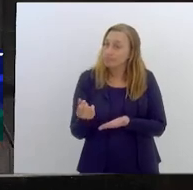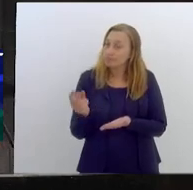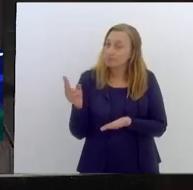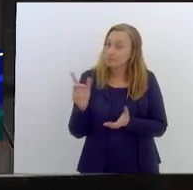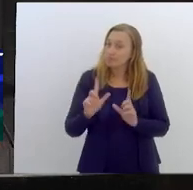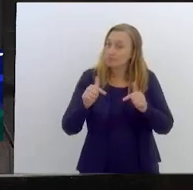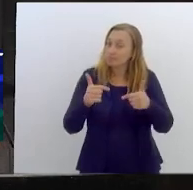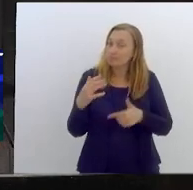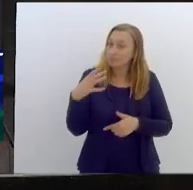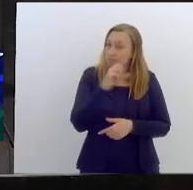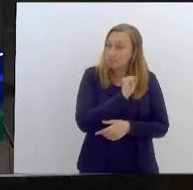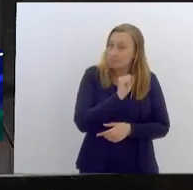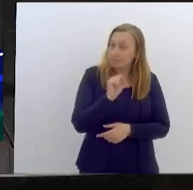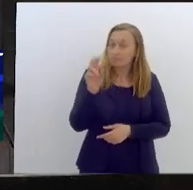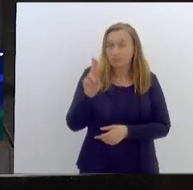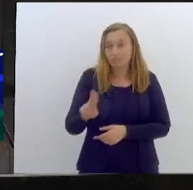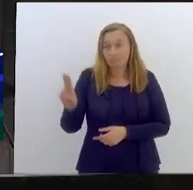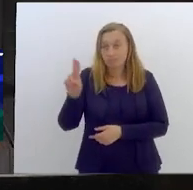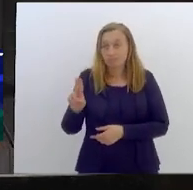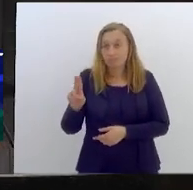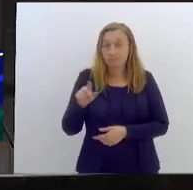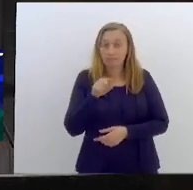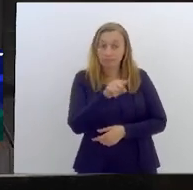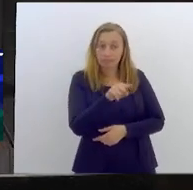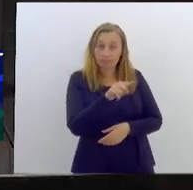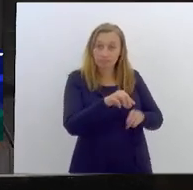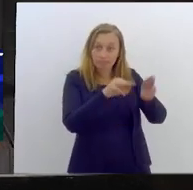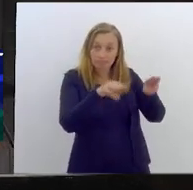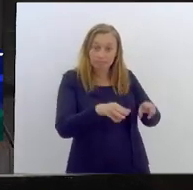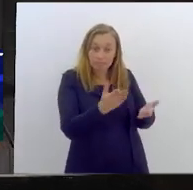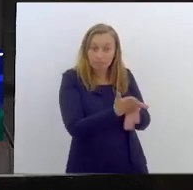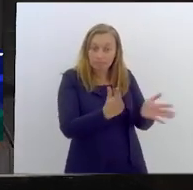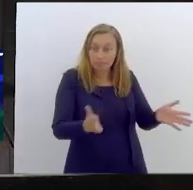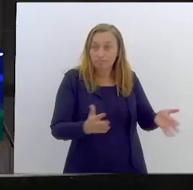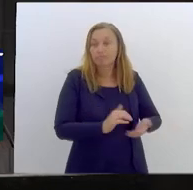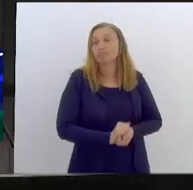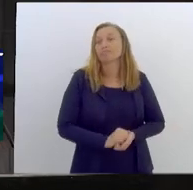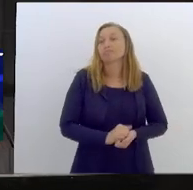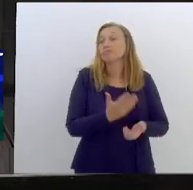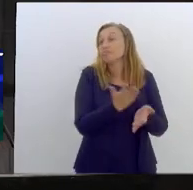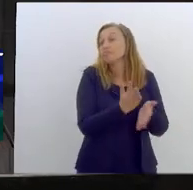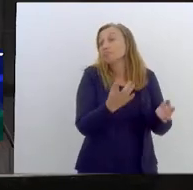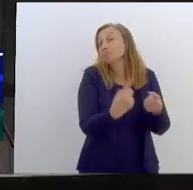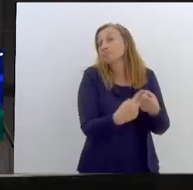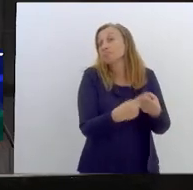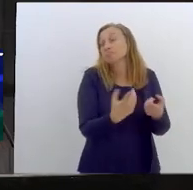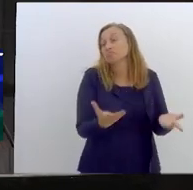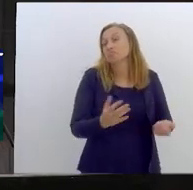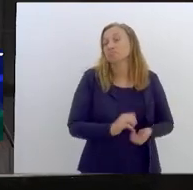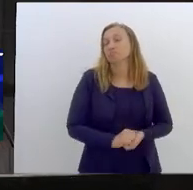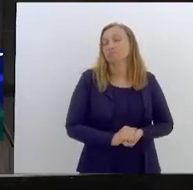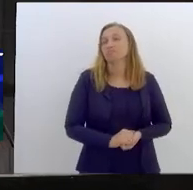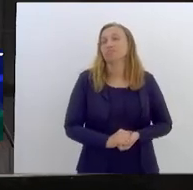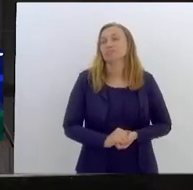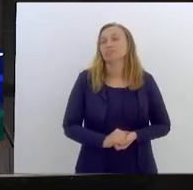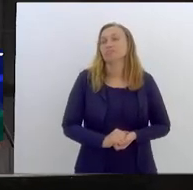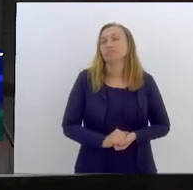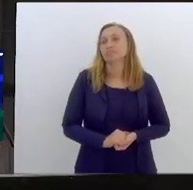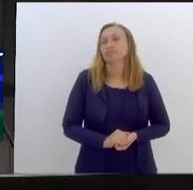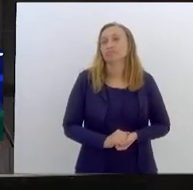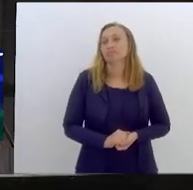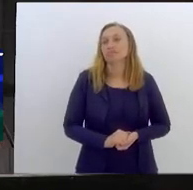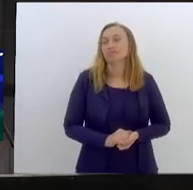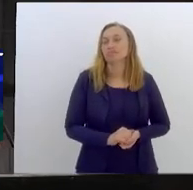para o UENF, aquele arquivo público vai acabar. Vai acabar porque a